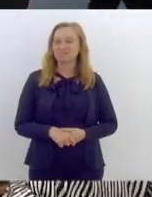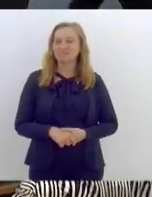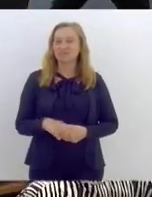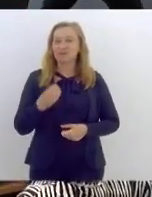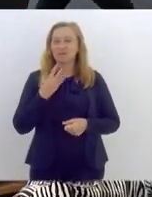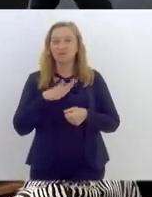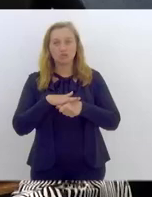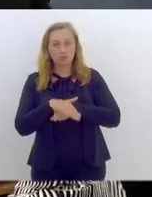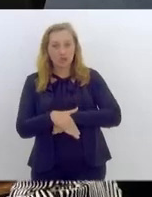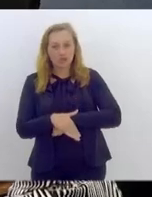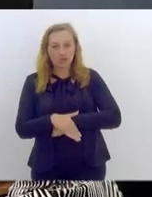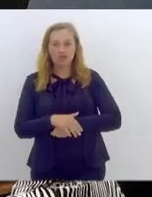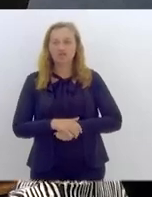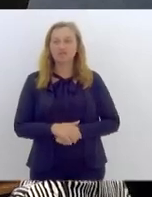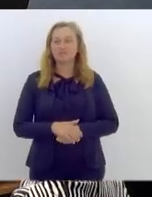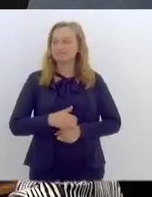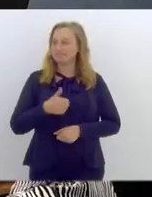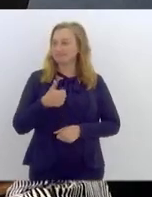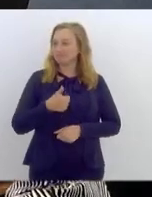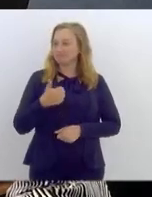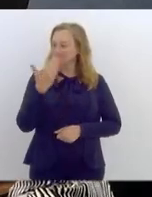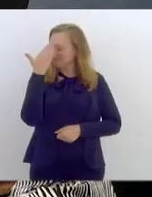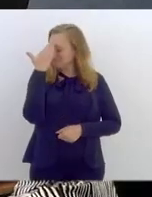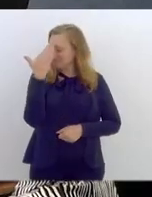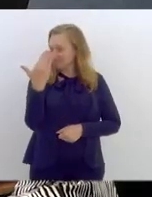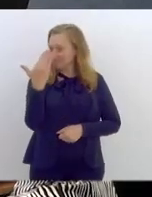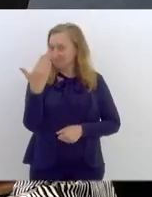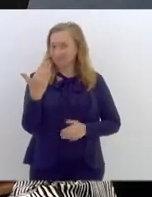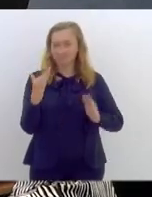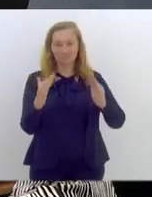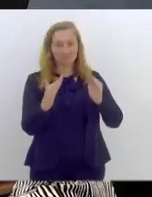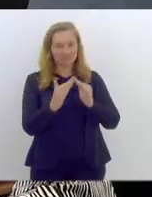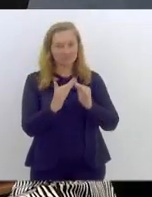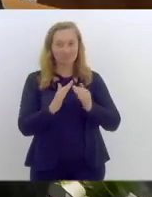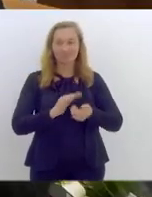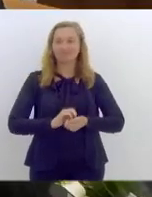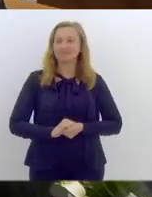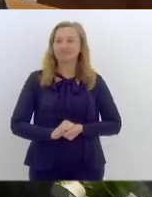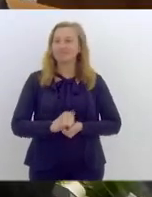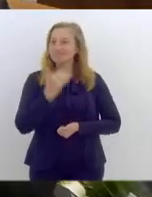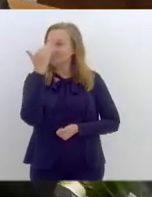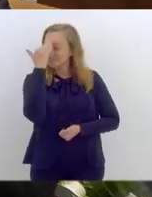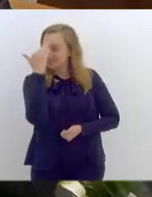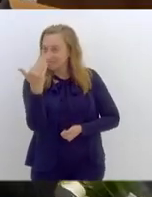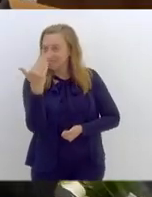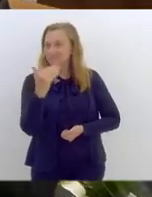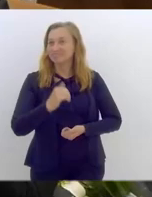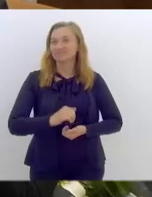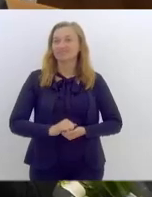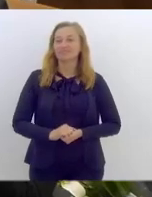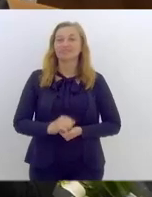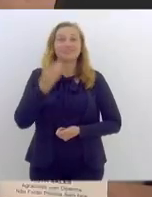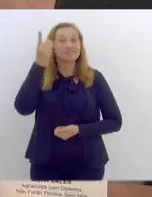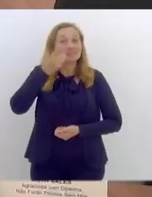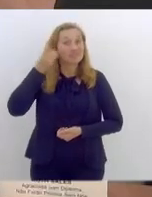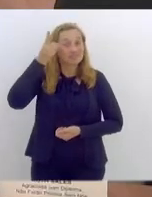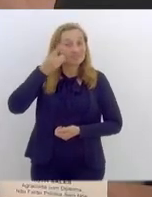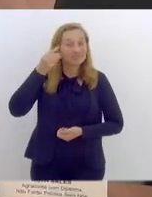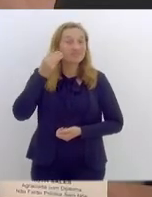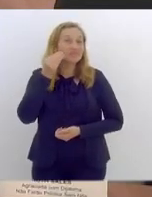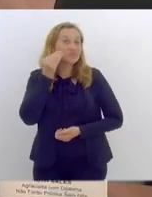Boa noite. Primeiramente, eu quero agradecer essa casa, agradecer a deputada